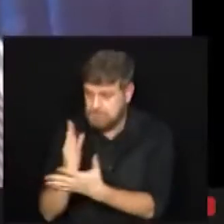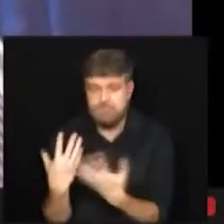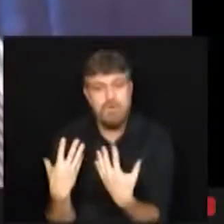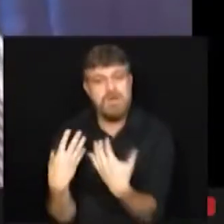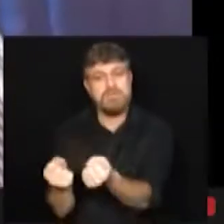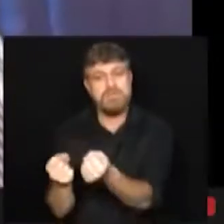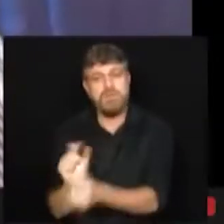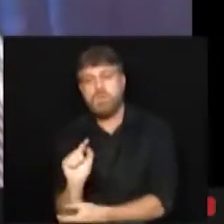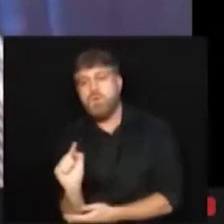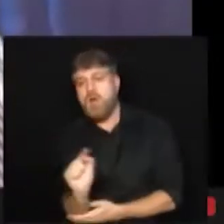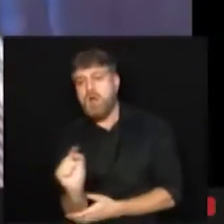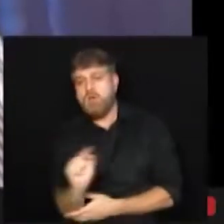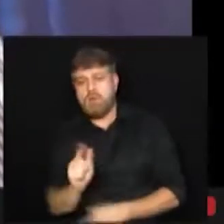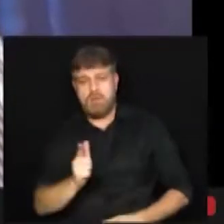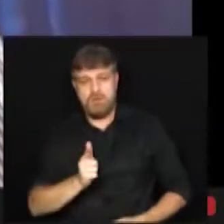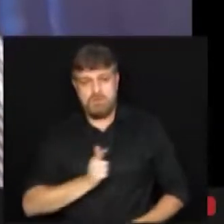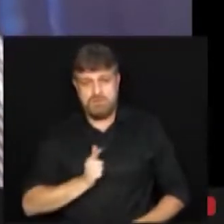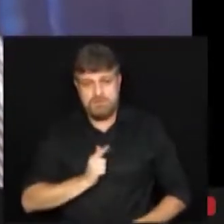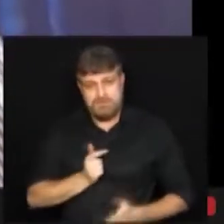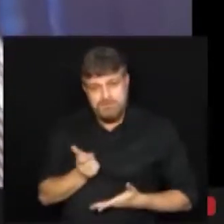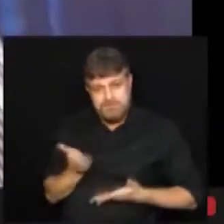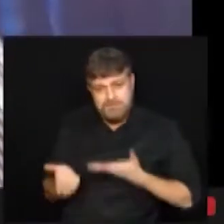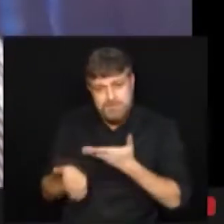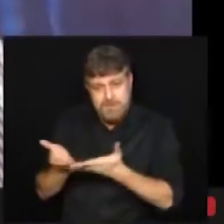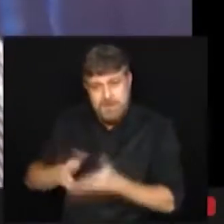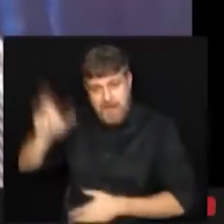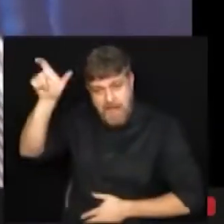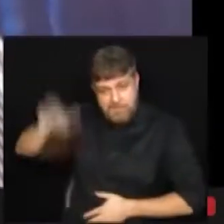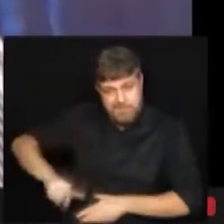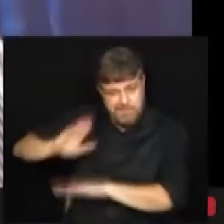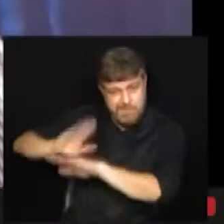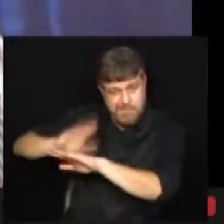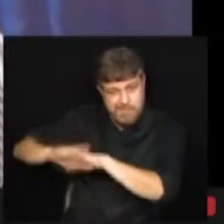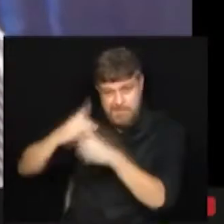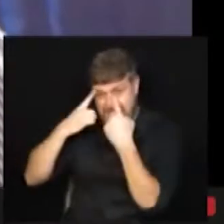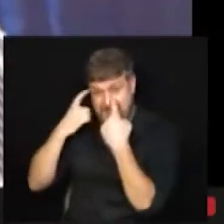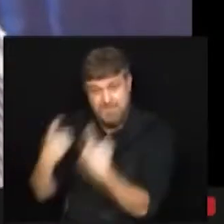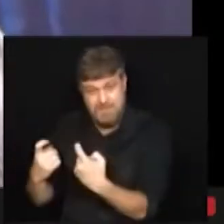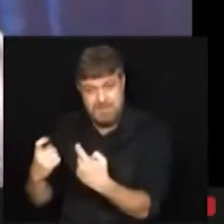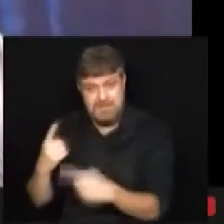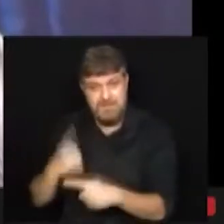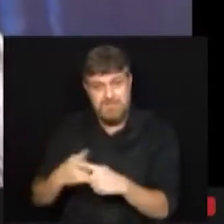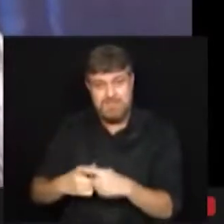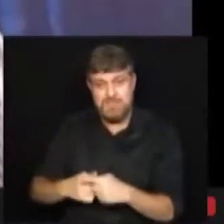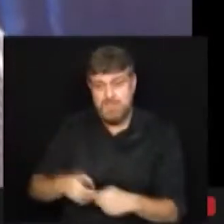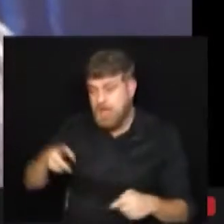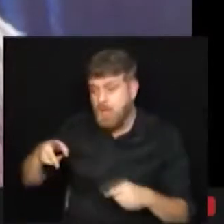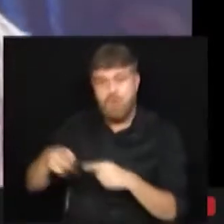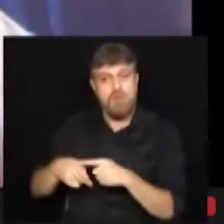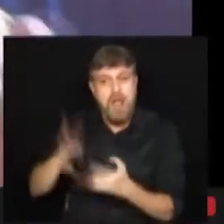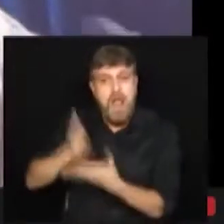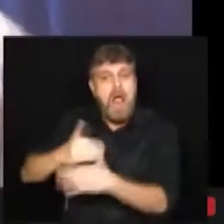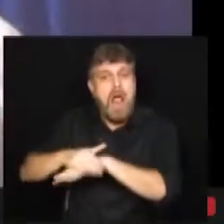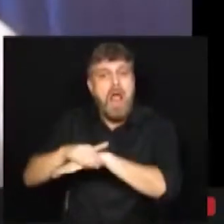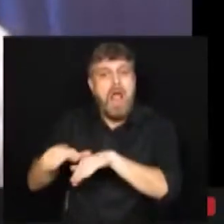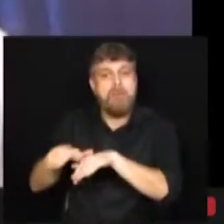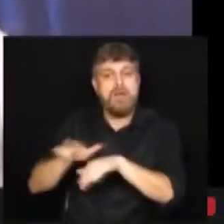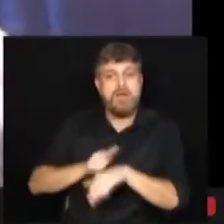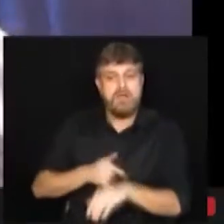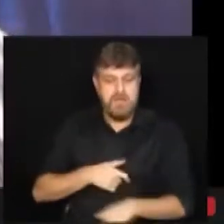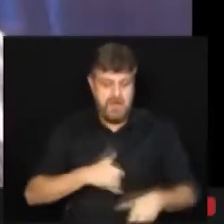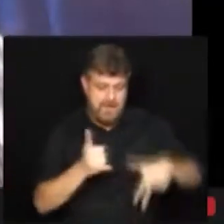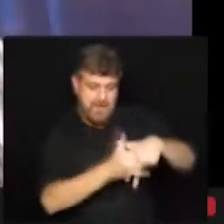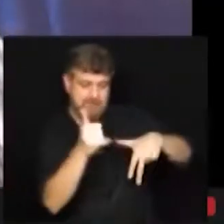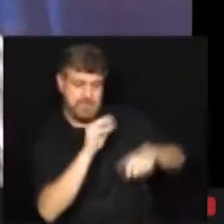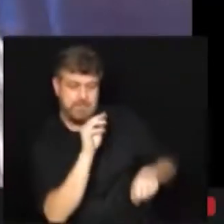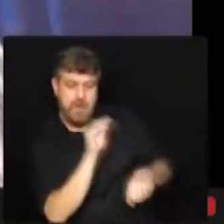que é um tratamento para o suposto autor de violência, porque a gente quer cortar o ciclo. A gente quer cuidar da